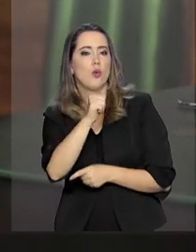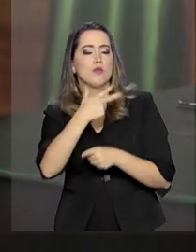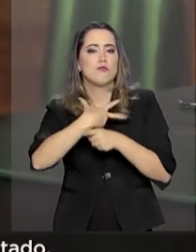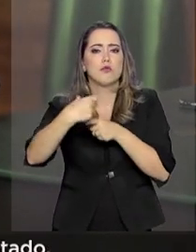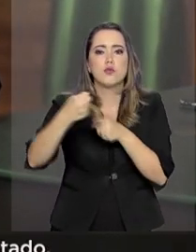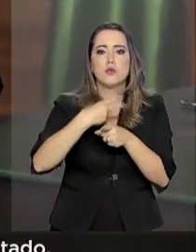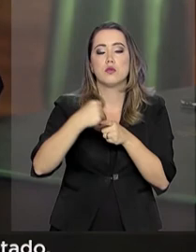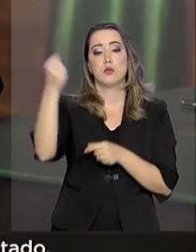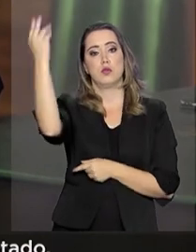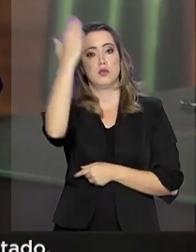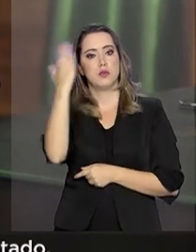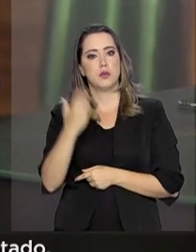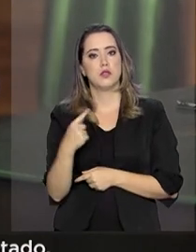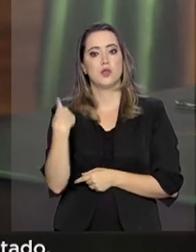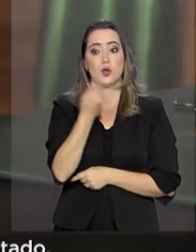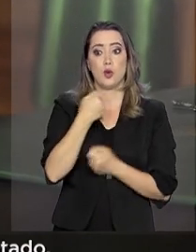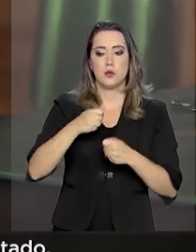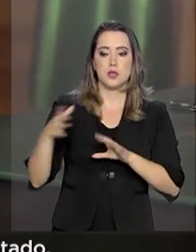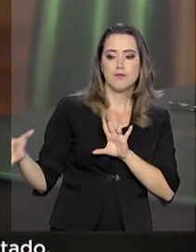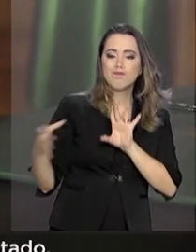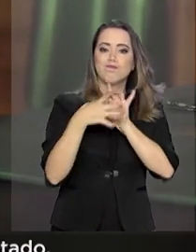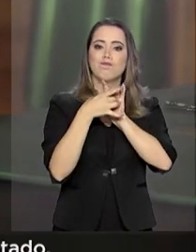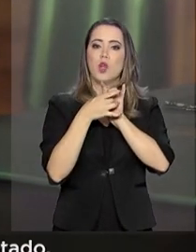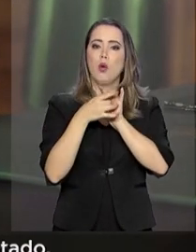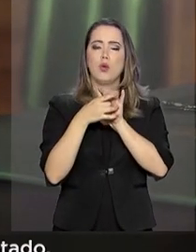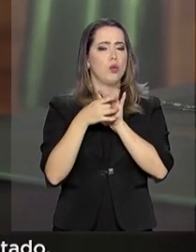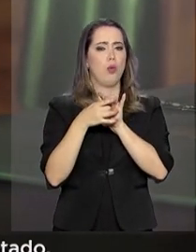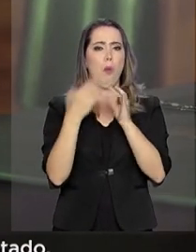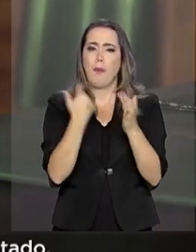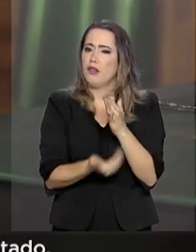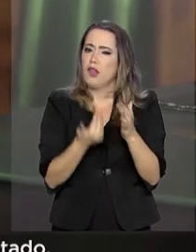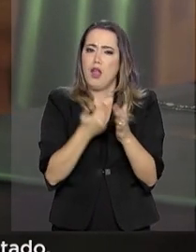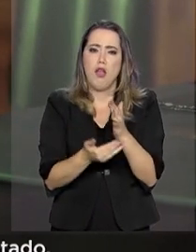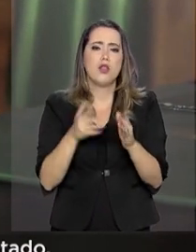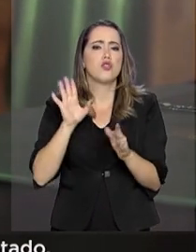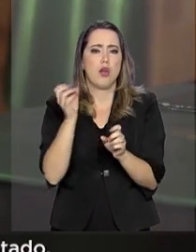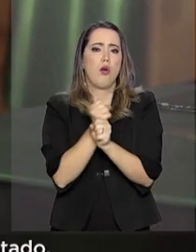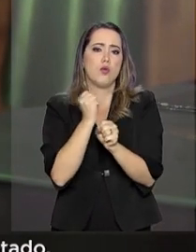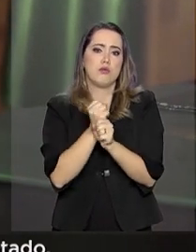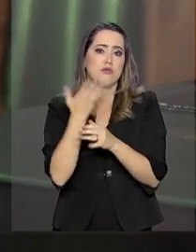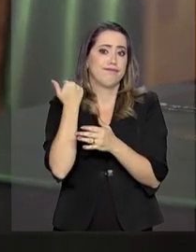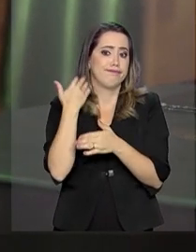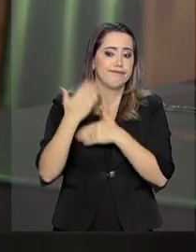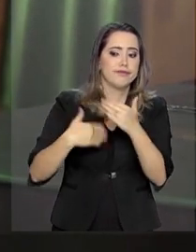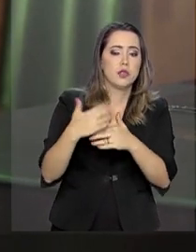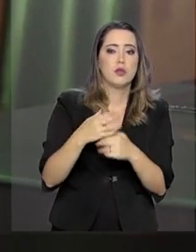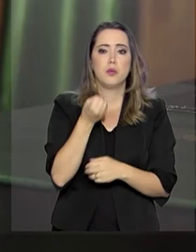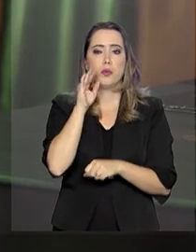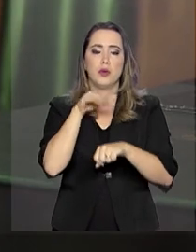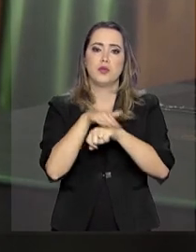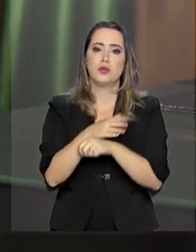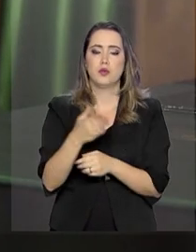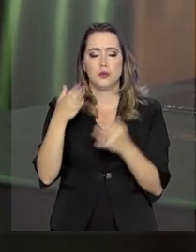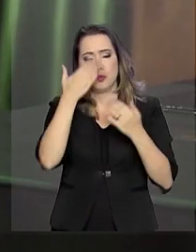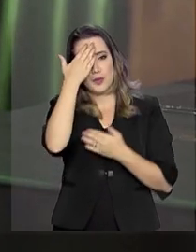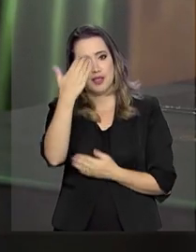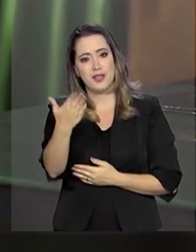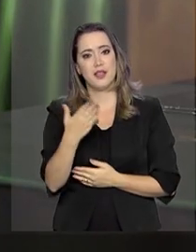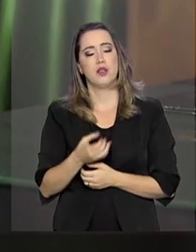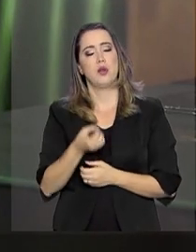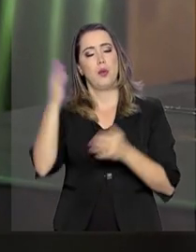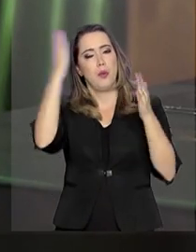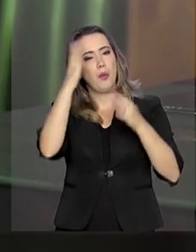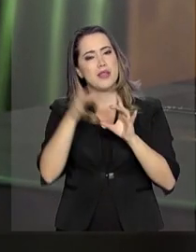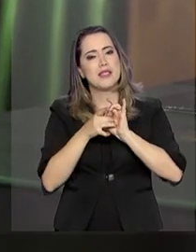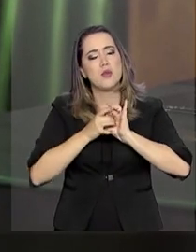brasil é hora de nos unirmos para não perdermos o que foi conquistado boa noite muito obrigado um